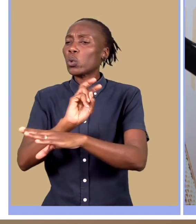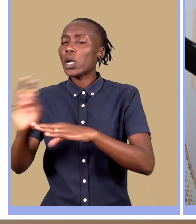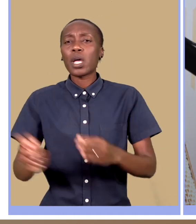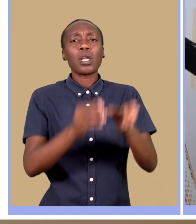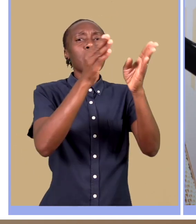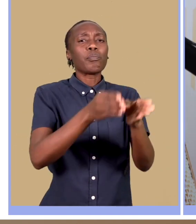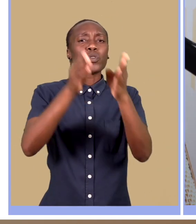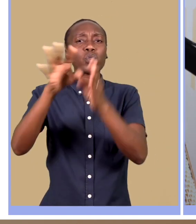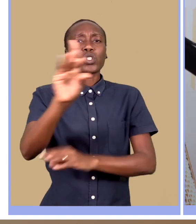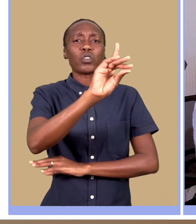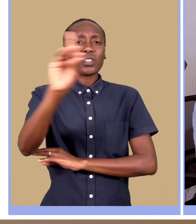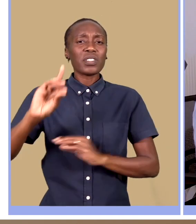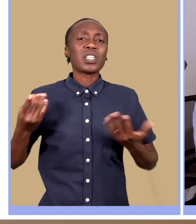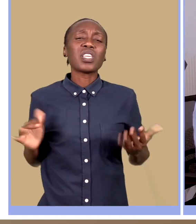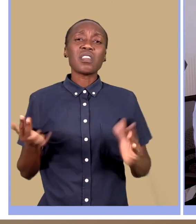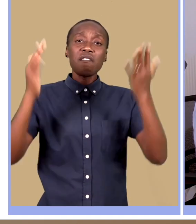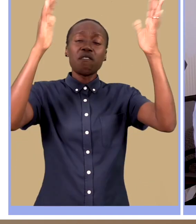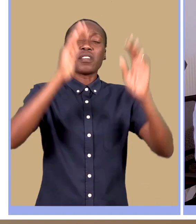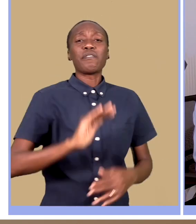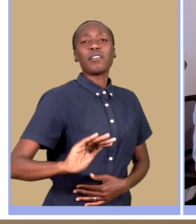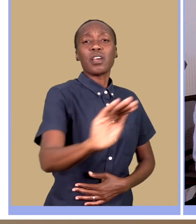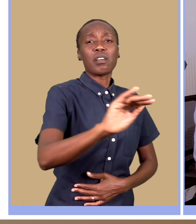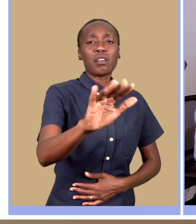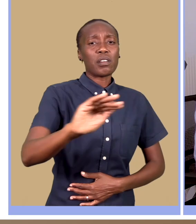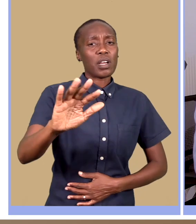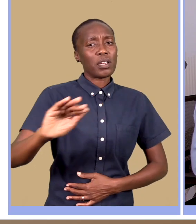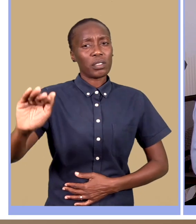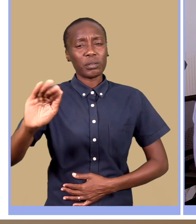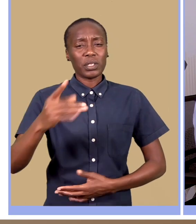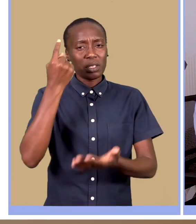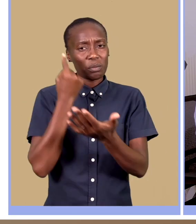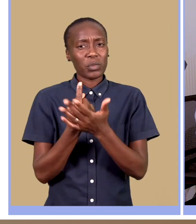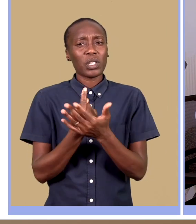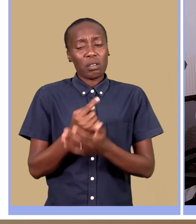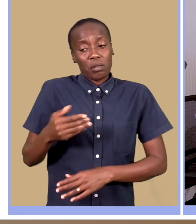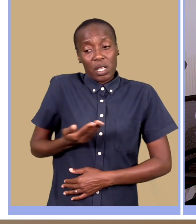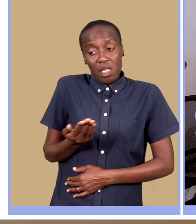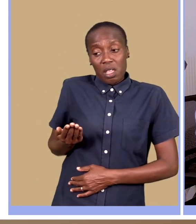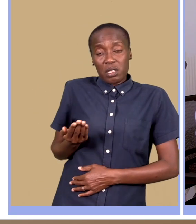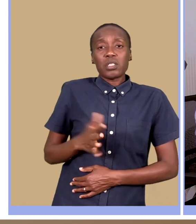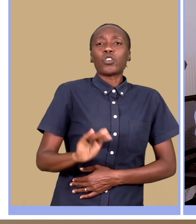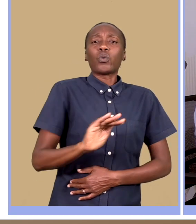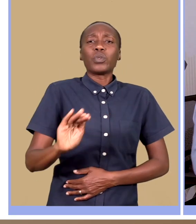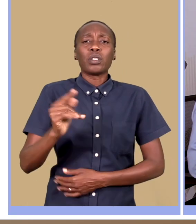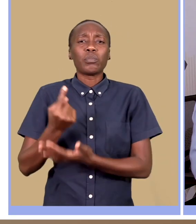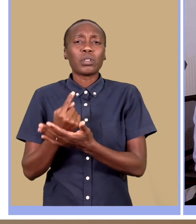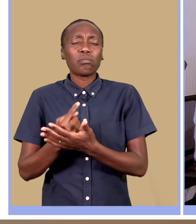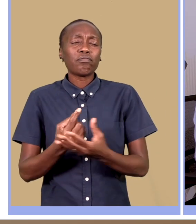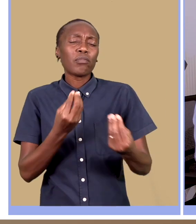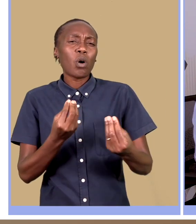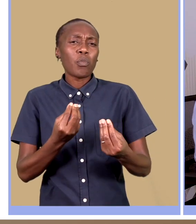deficiência que vivem nessas áreas. Portanto, essas pessoas e essas comunidades devem saber como